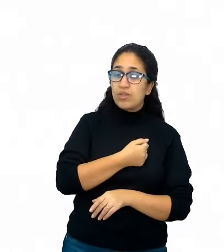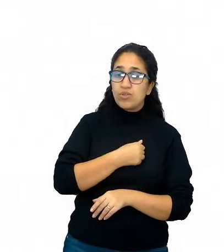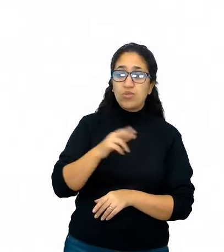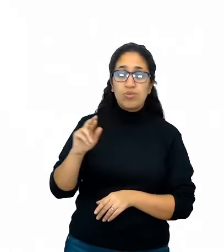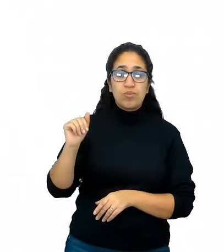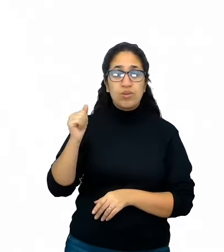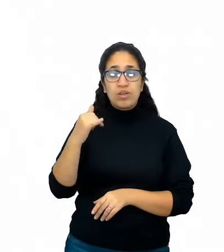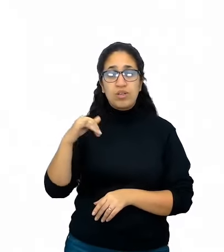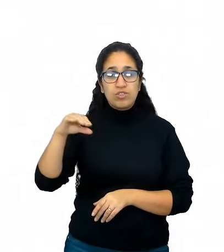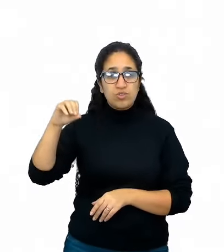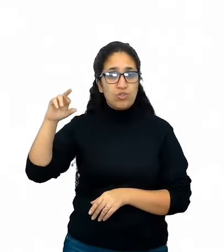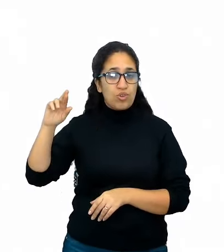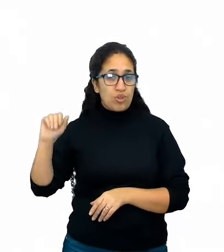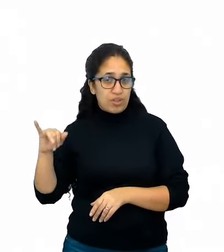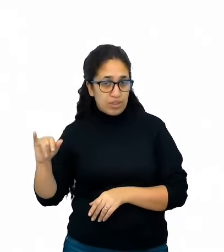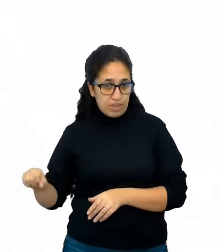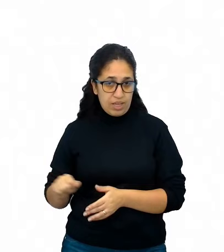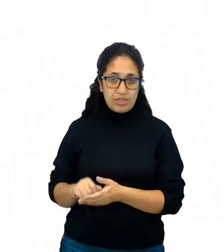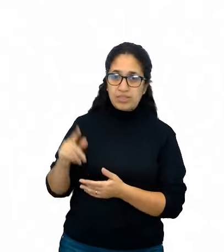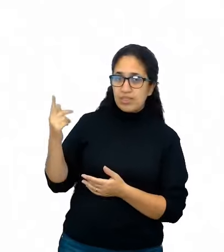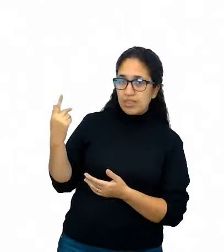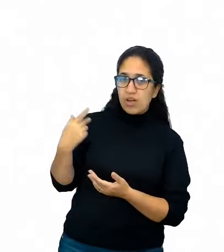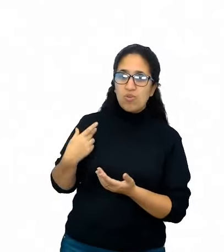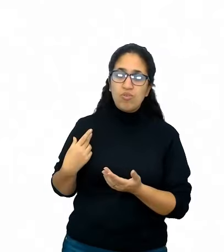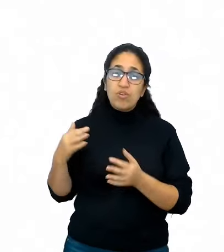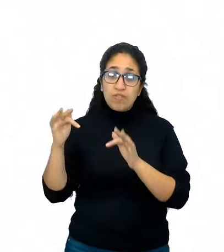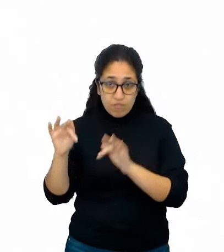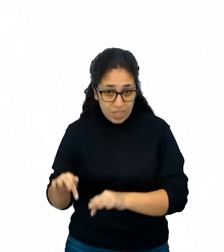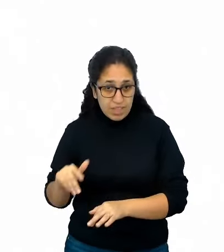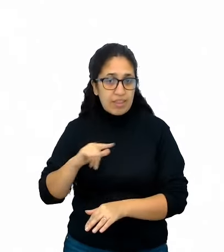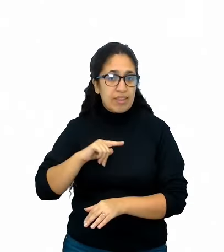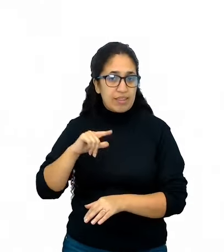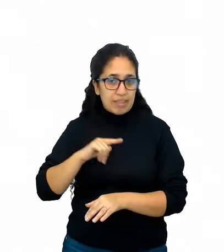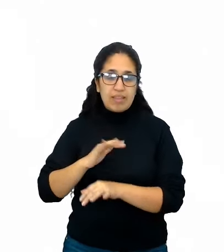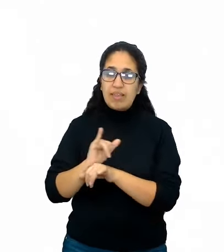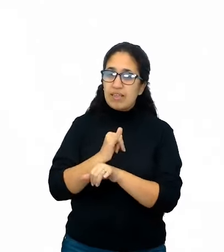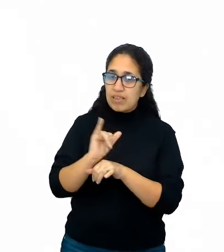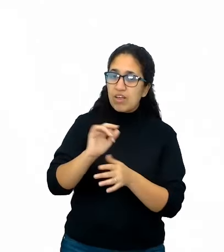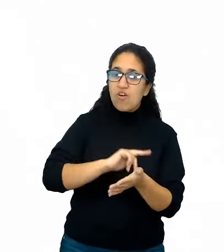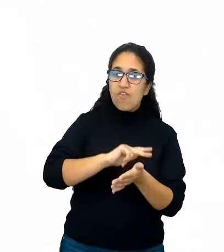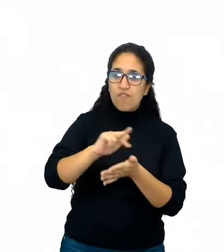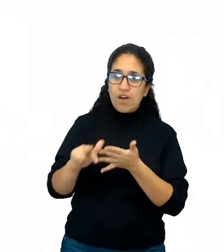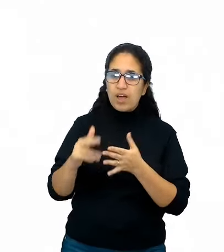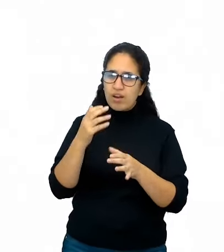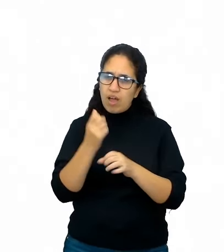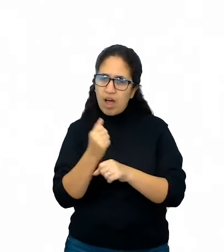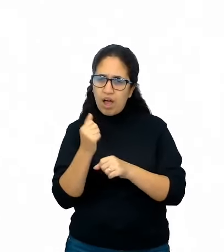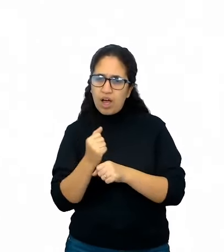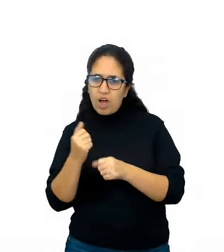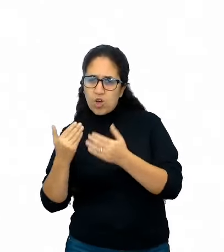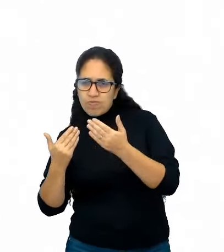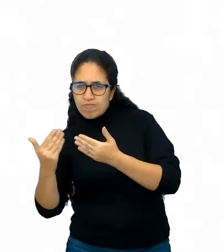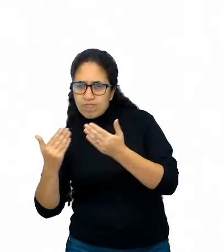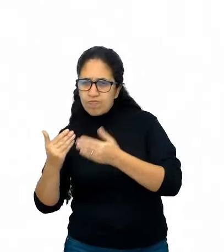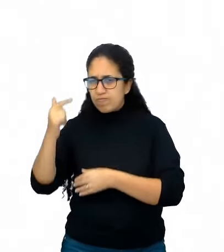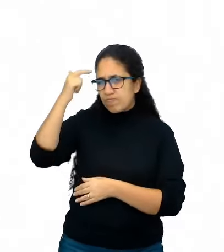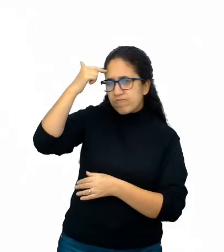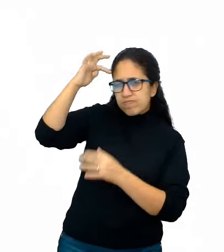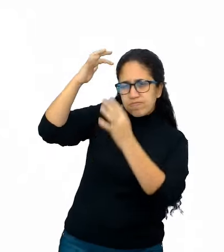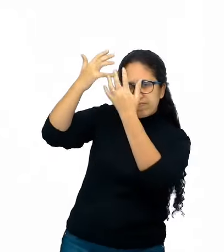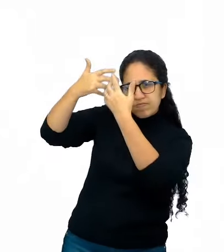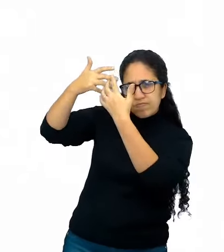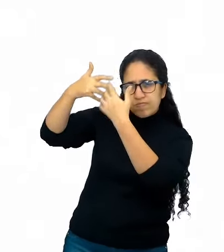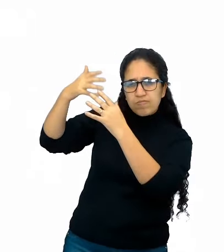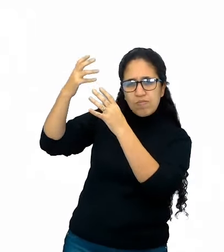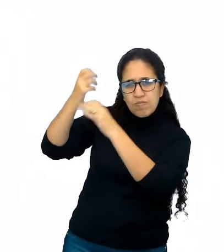representação decimal seja finita, utilizando estratégias diversas como cálculo por estimativa, cálculo mental